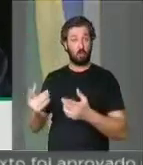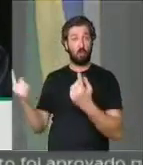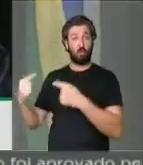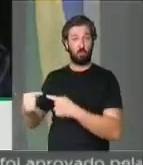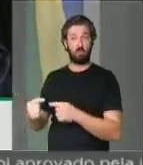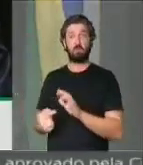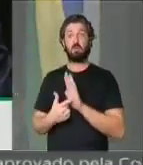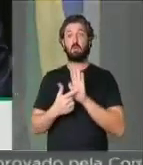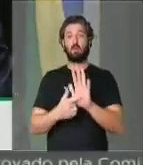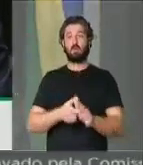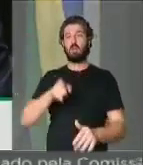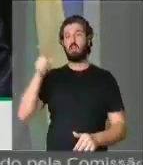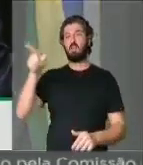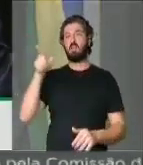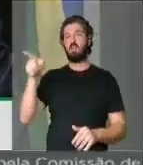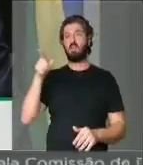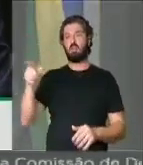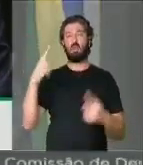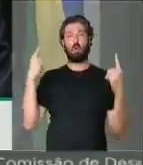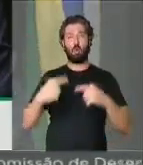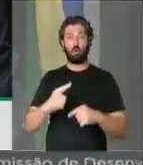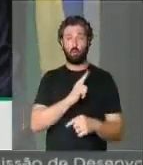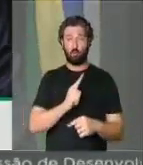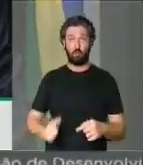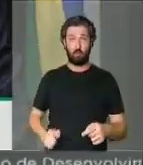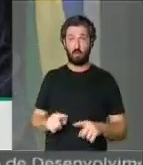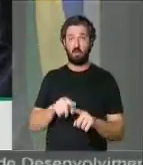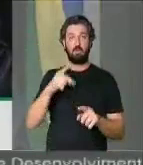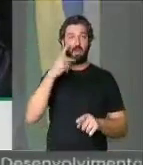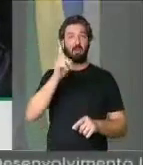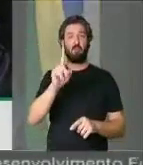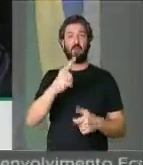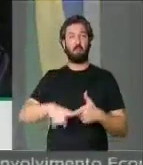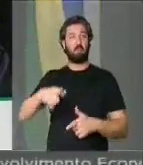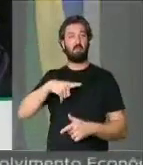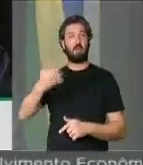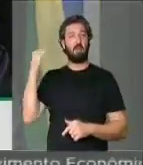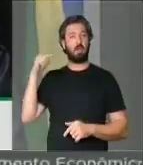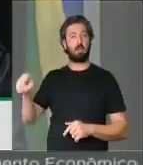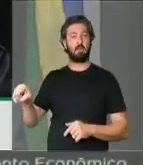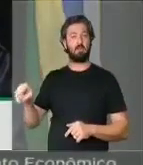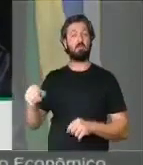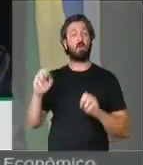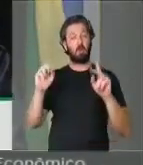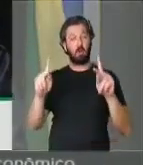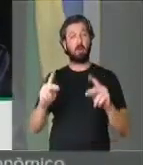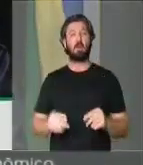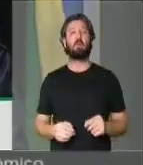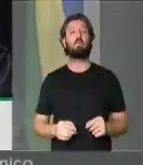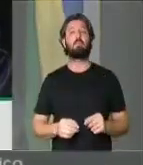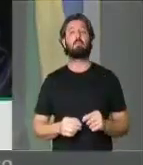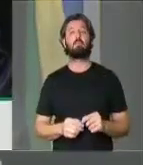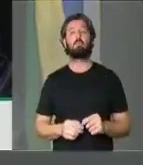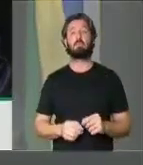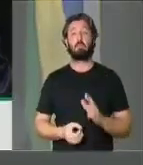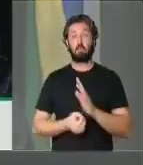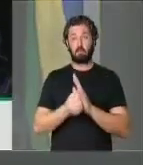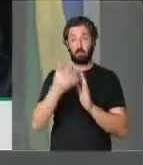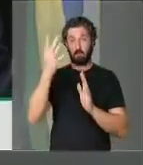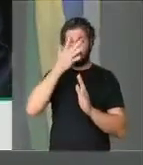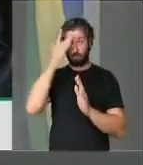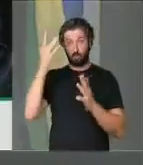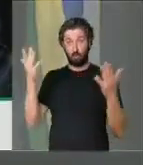oposição apontam o dedo para o atual governo, mas negam os seus problemas. Pois bem, muitos que